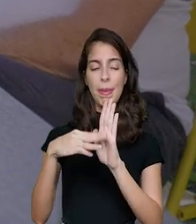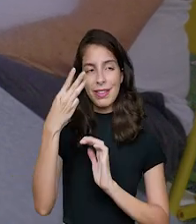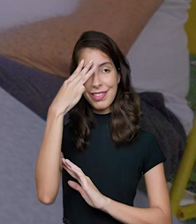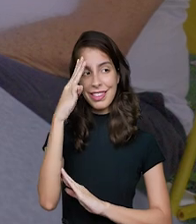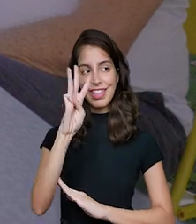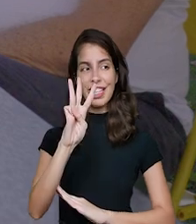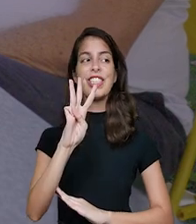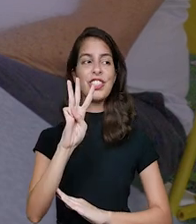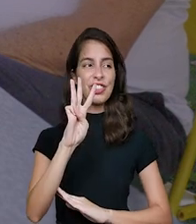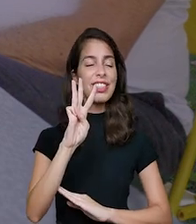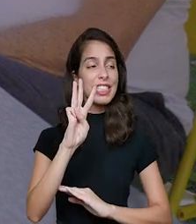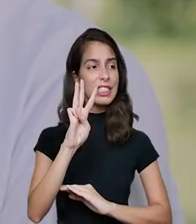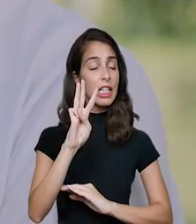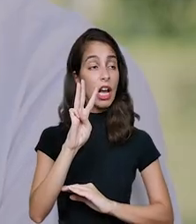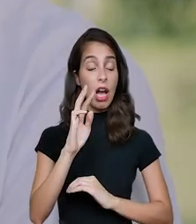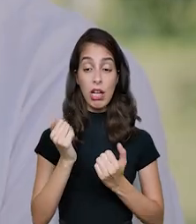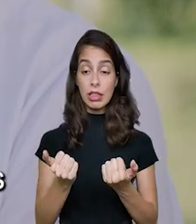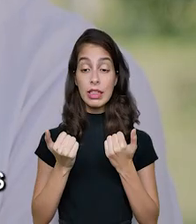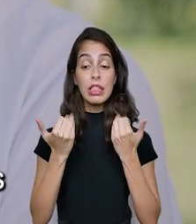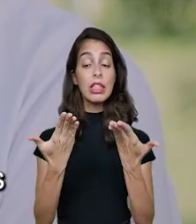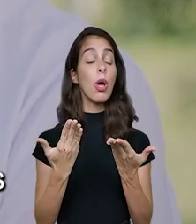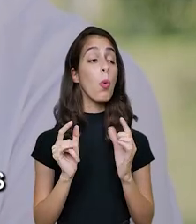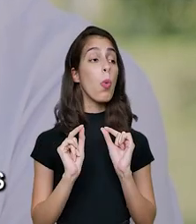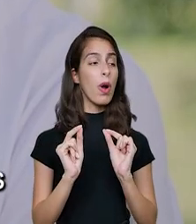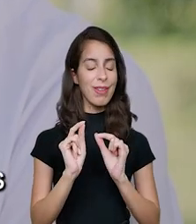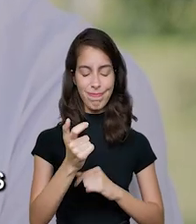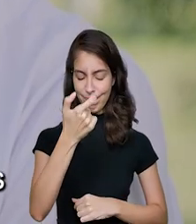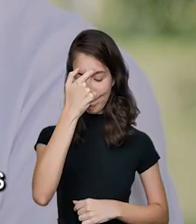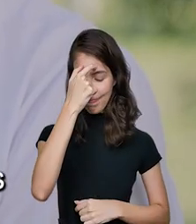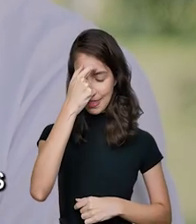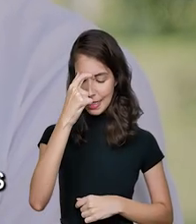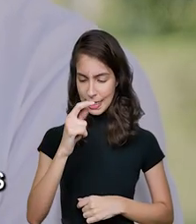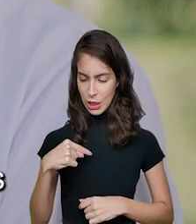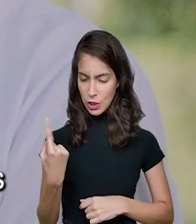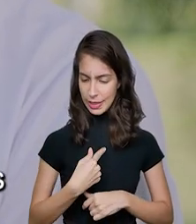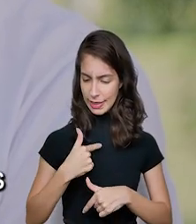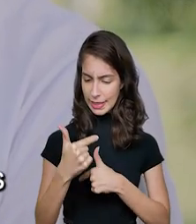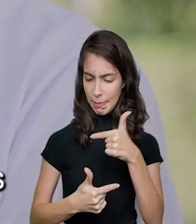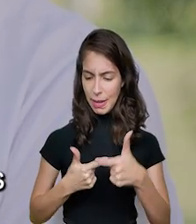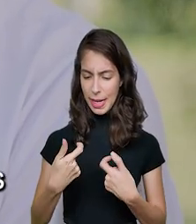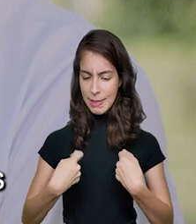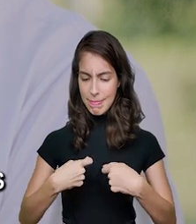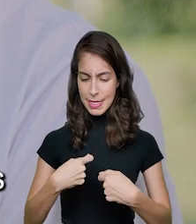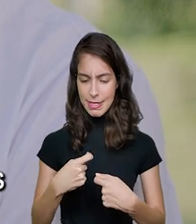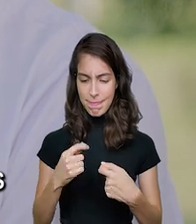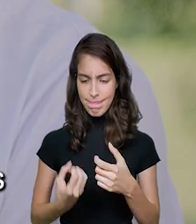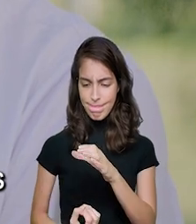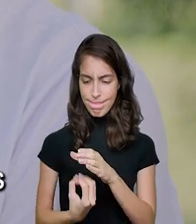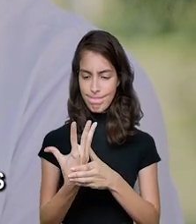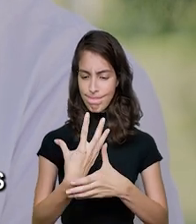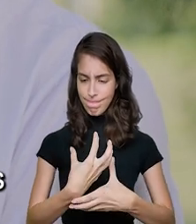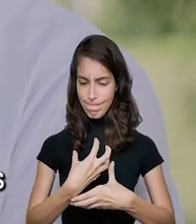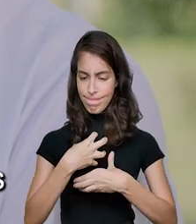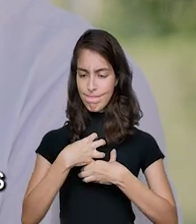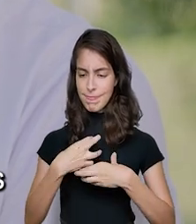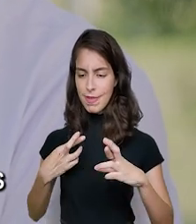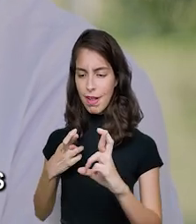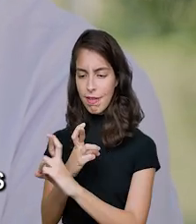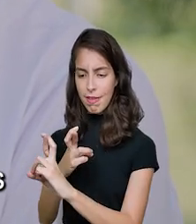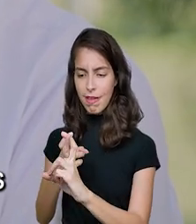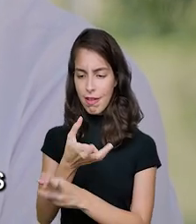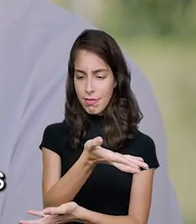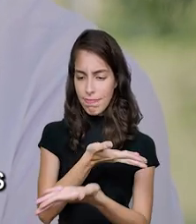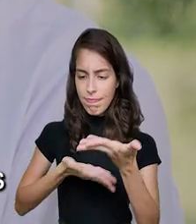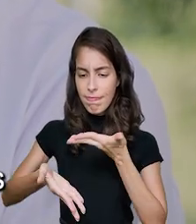contexto de que a gente precisa criar né dentro de toda a nossa instituição né uma relação